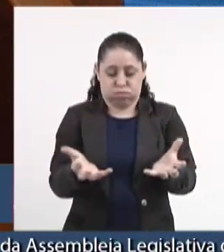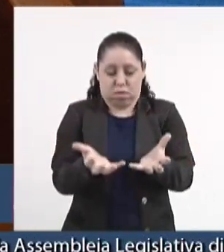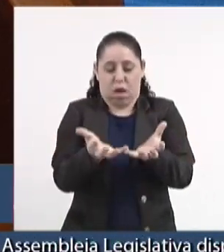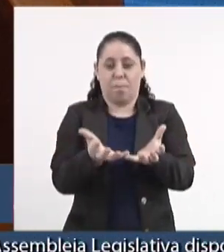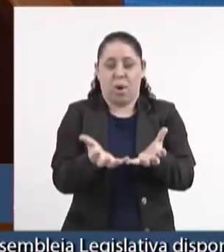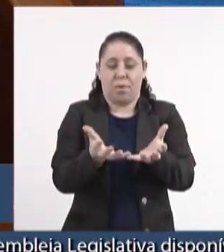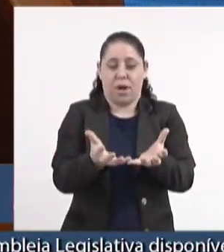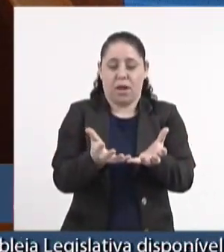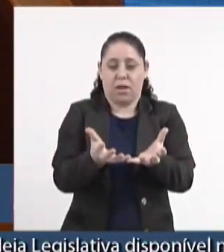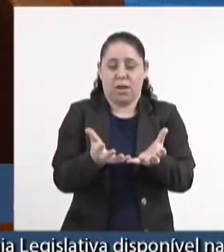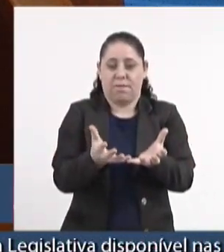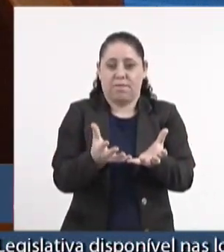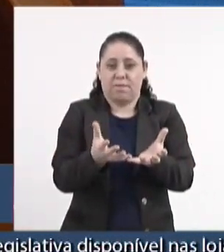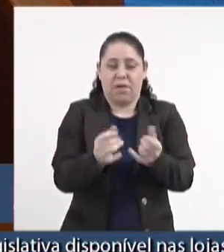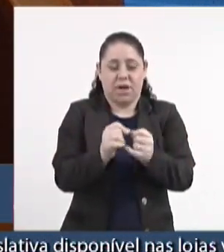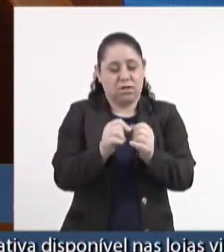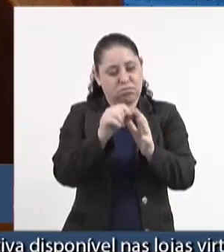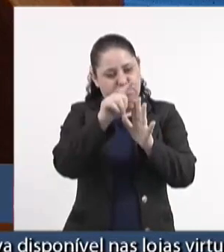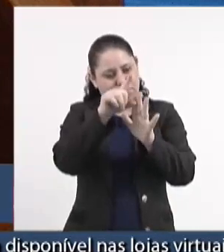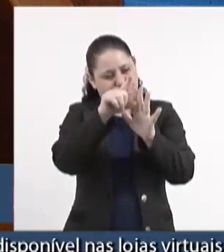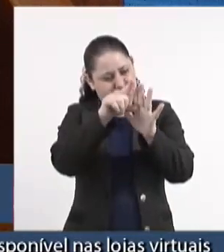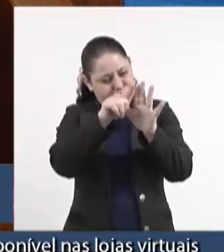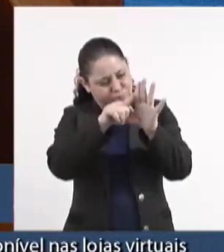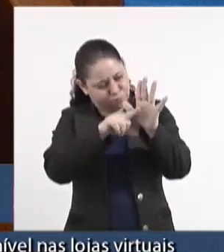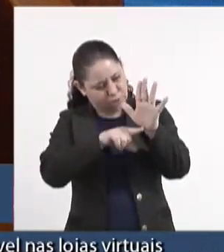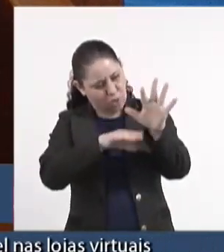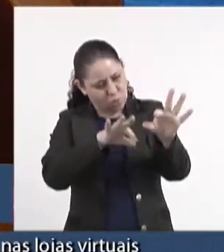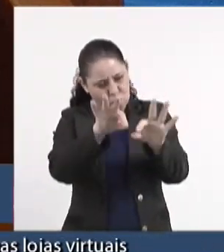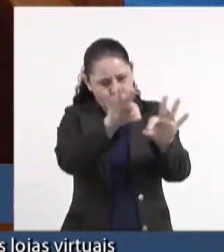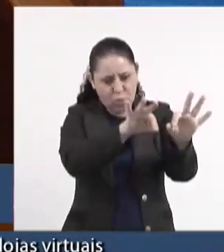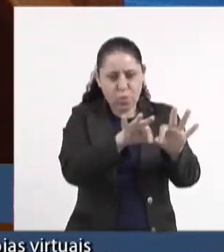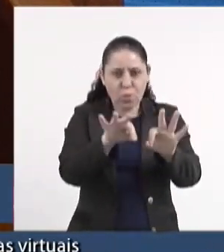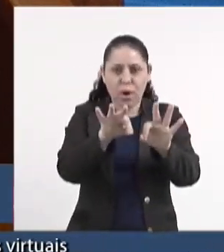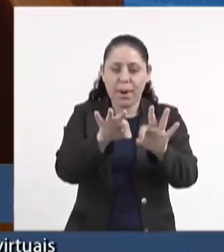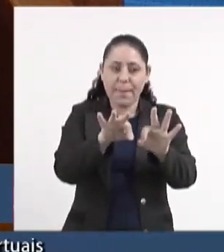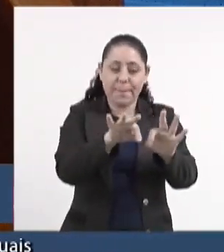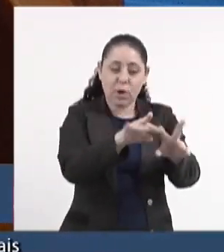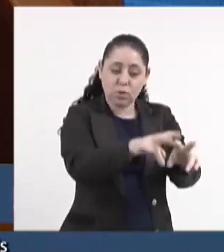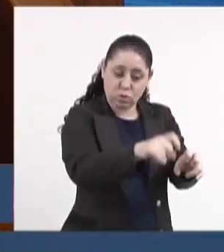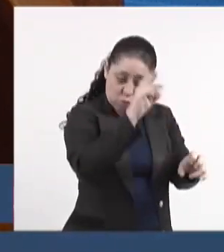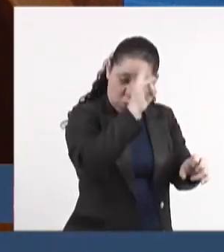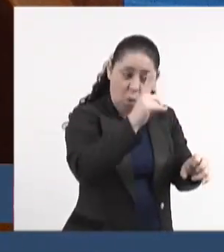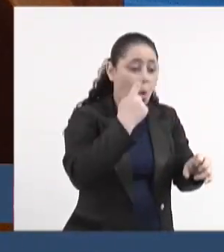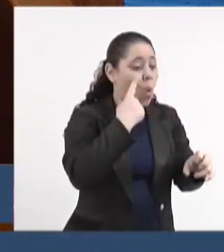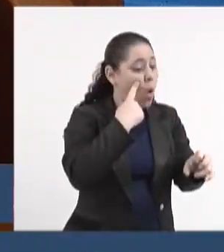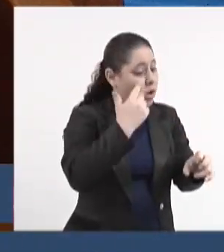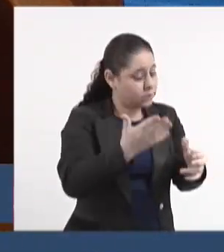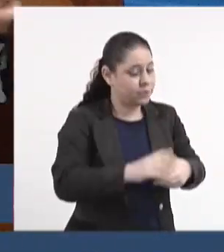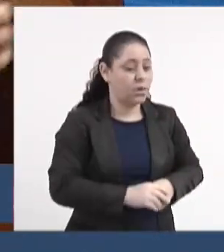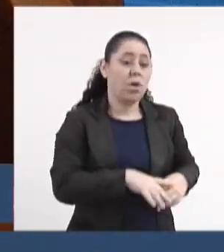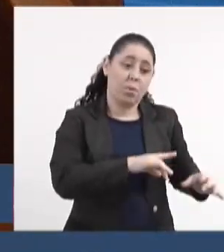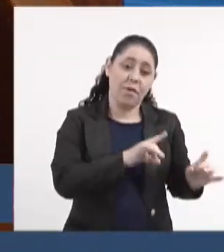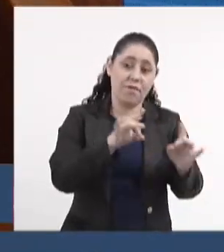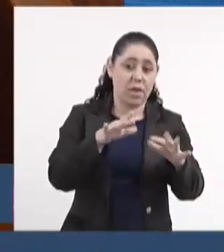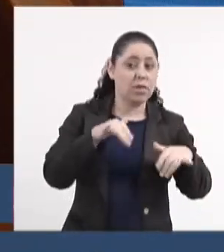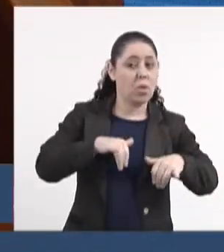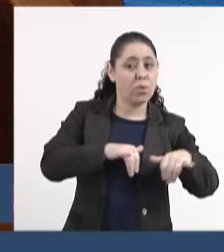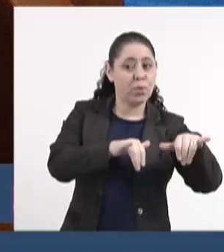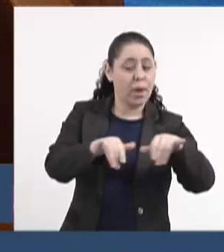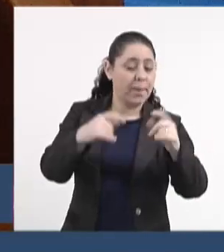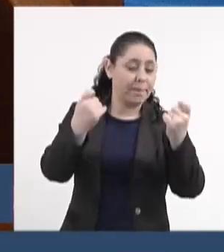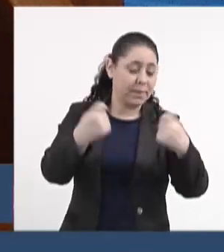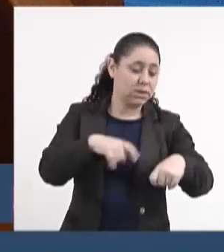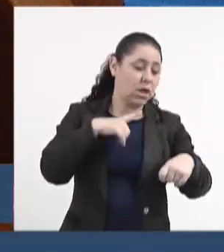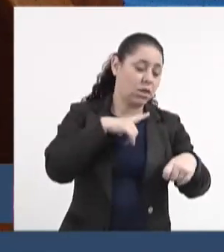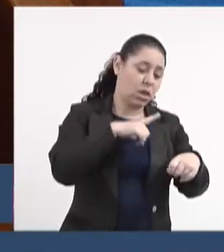uma lista, e aí organizar os produtores, falar, ó, para vender para esses mercados tem